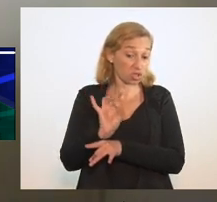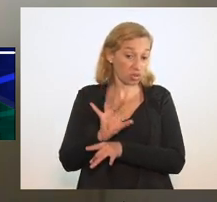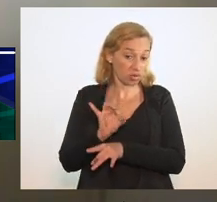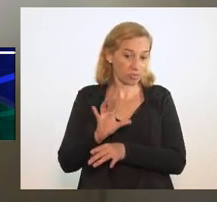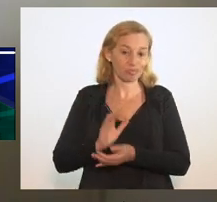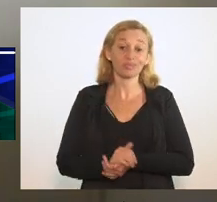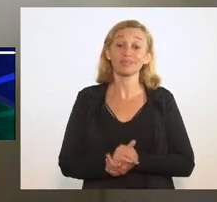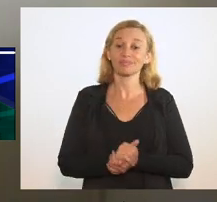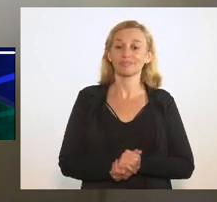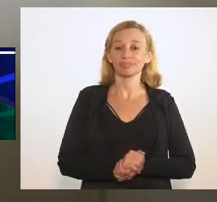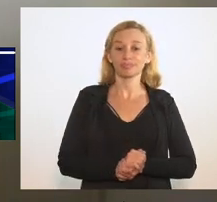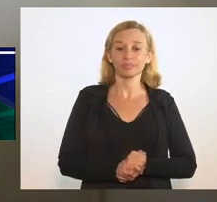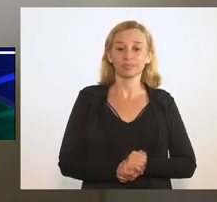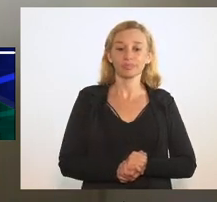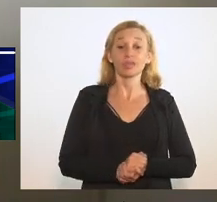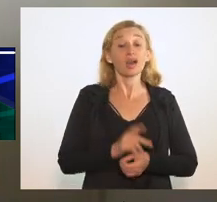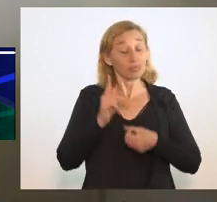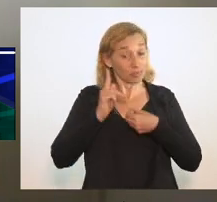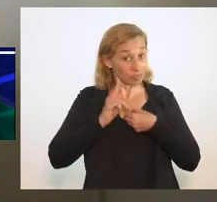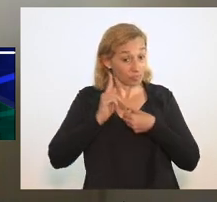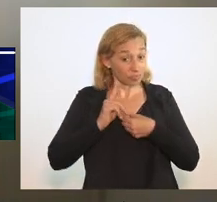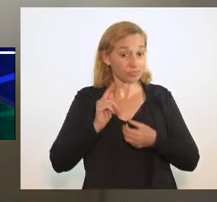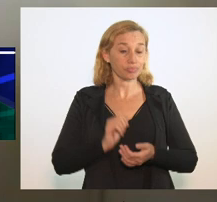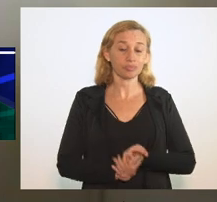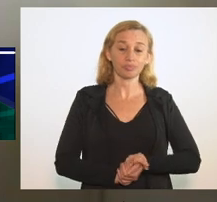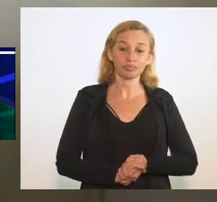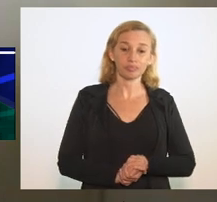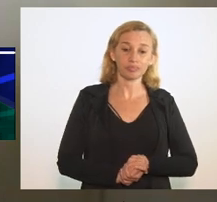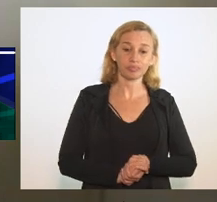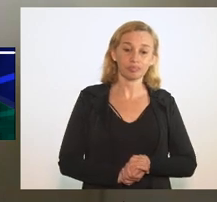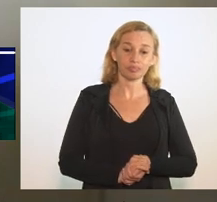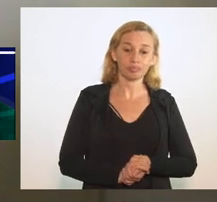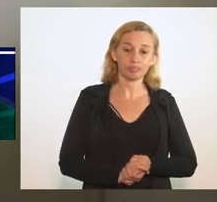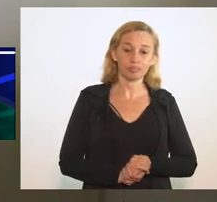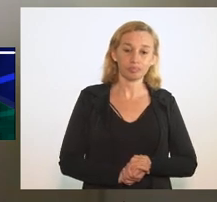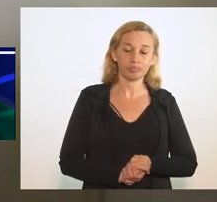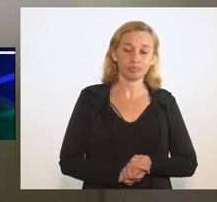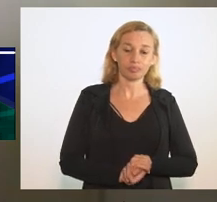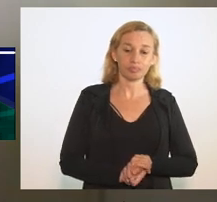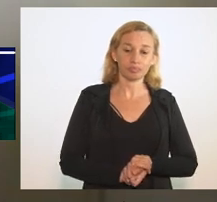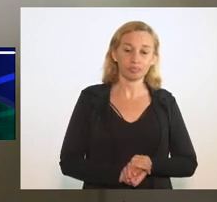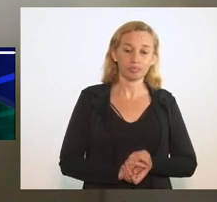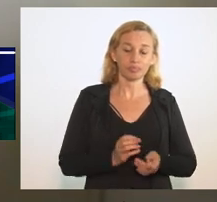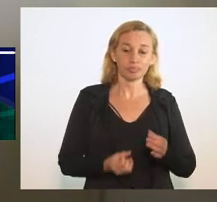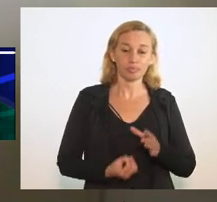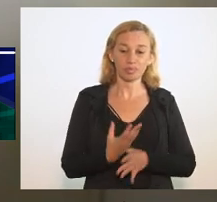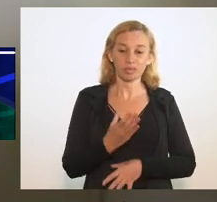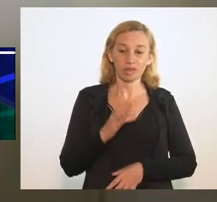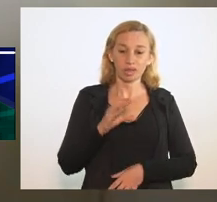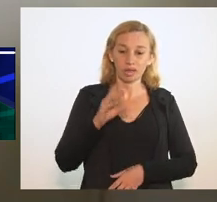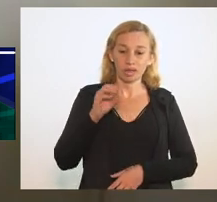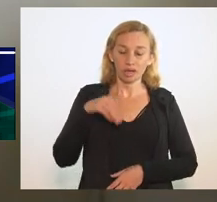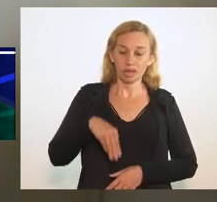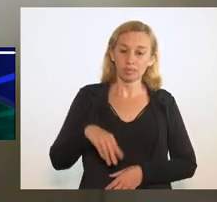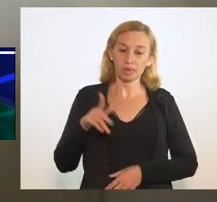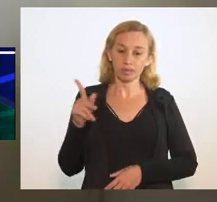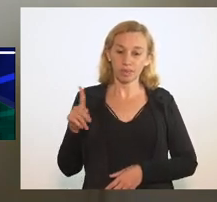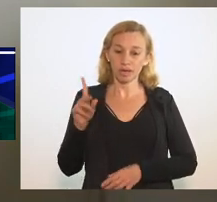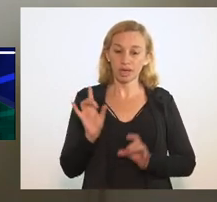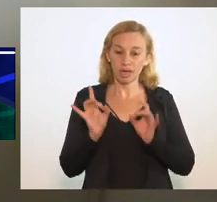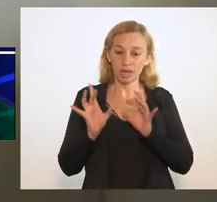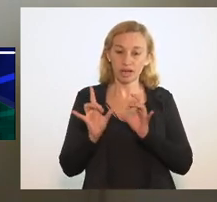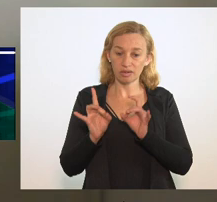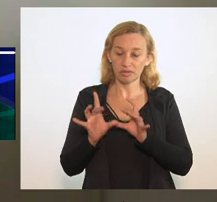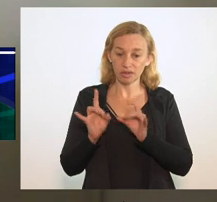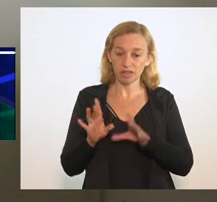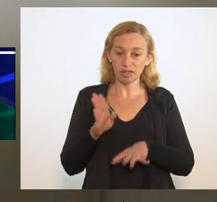E a Petrobras lançava na ANP a venda com a